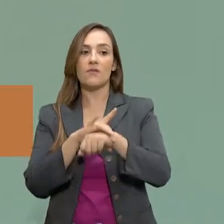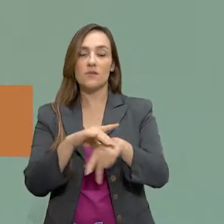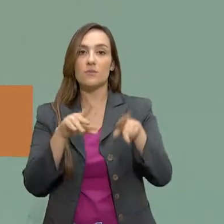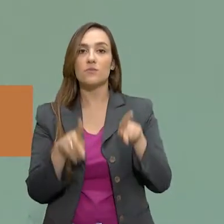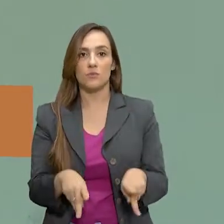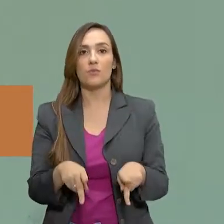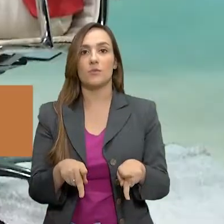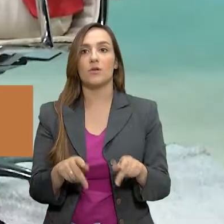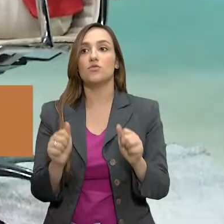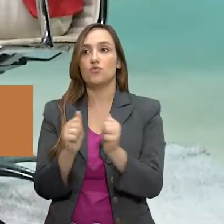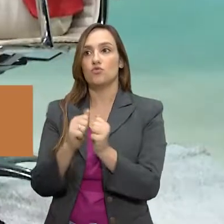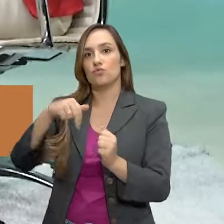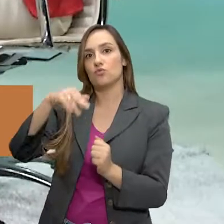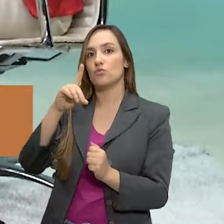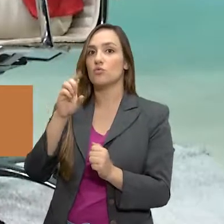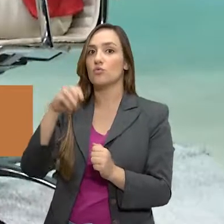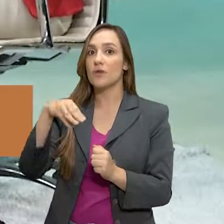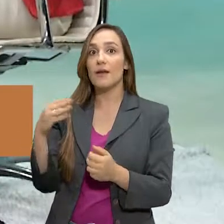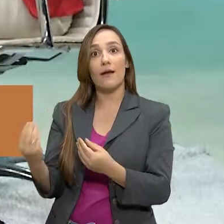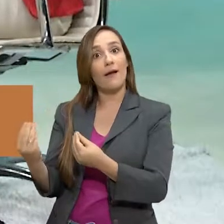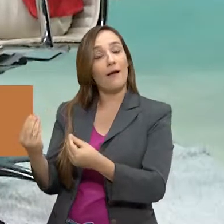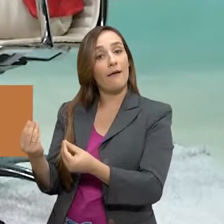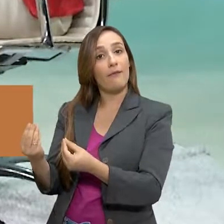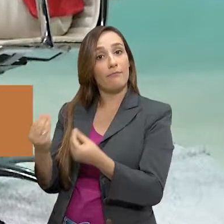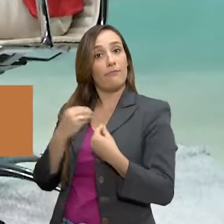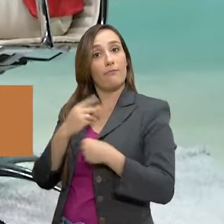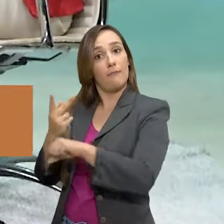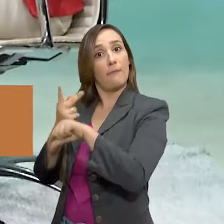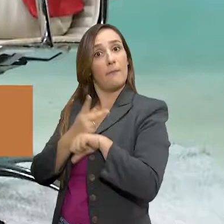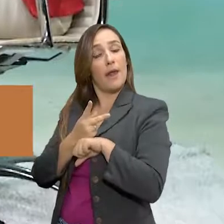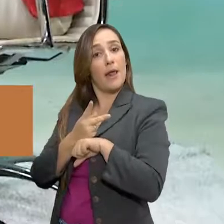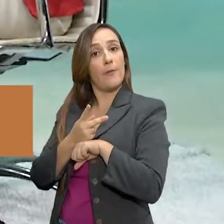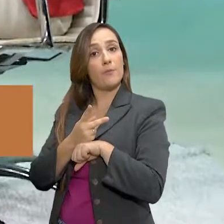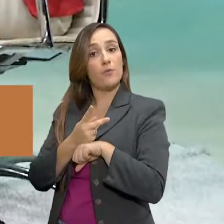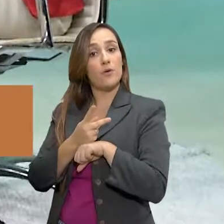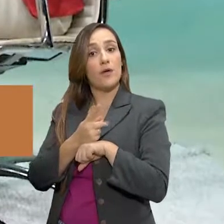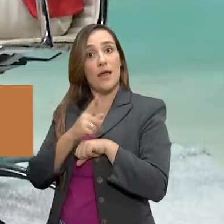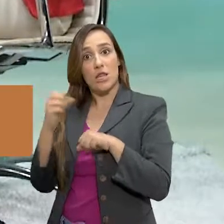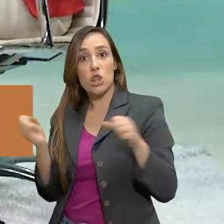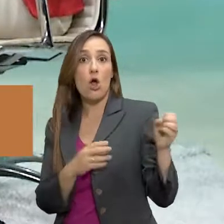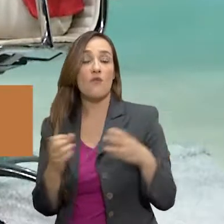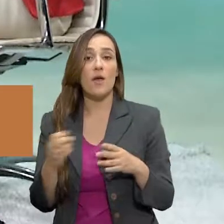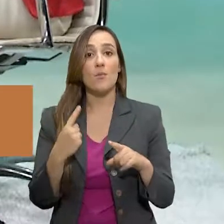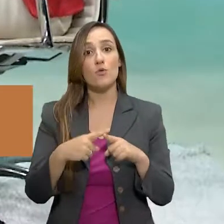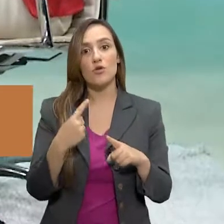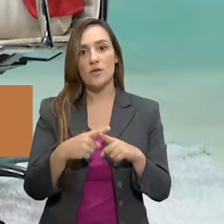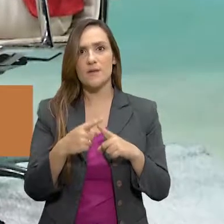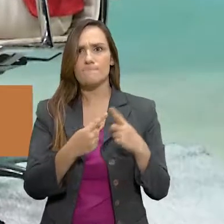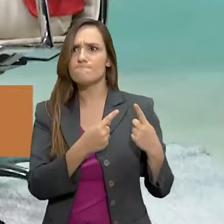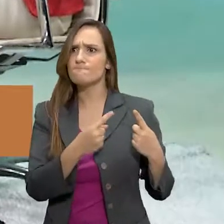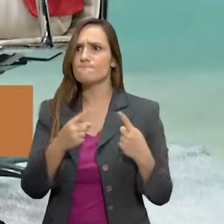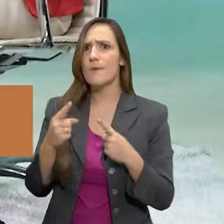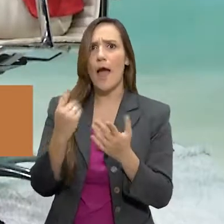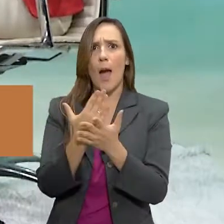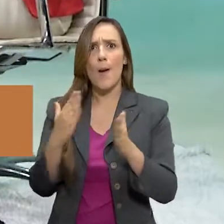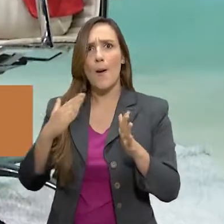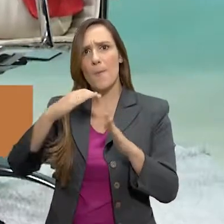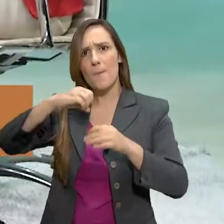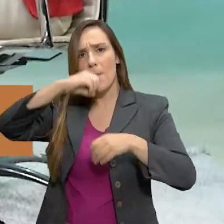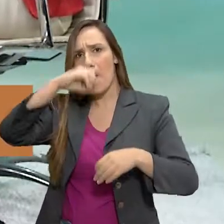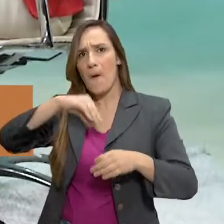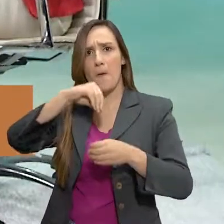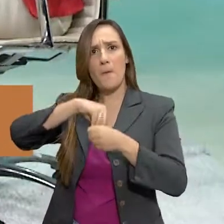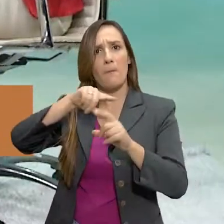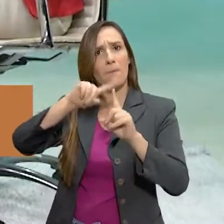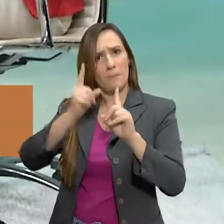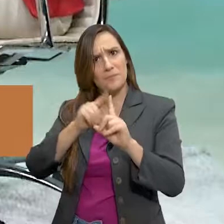meio do Nudem, ganhou o Prêmio Novari com o projeto Capacitação e Informação no Combate à Violência Obstétrica. De lá para cá, o